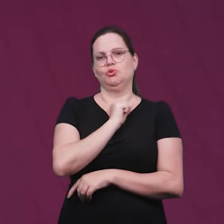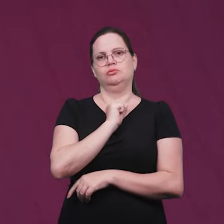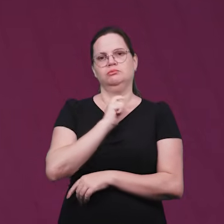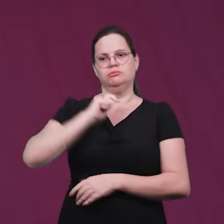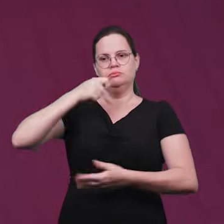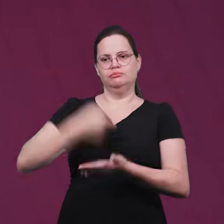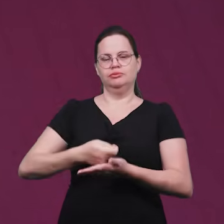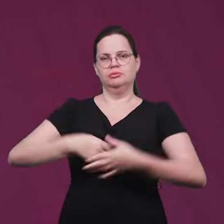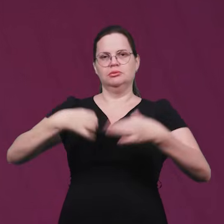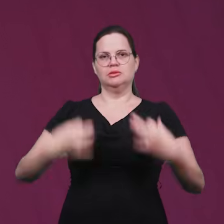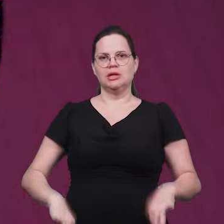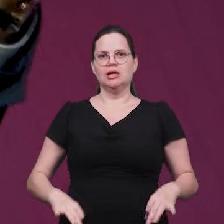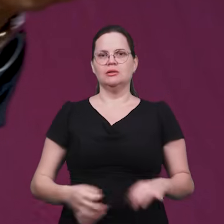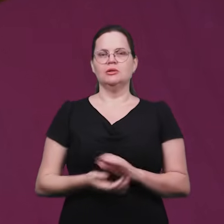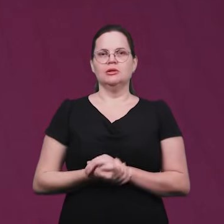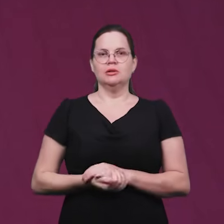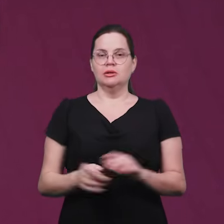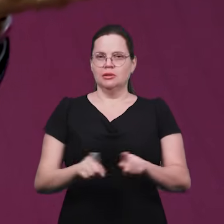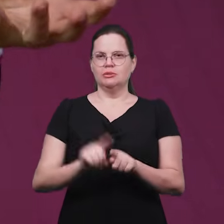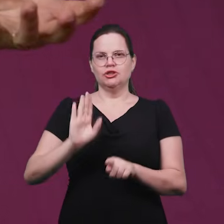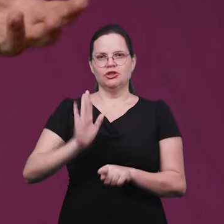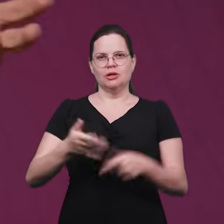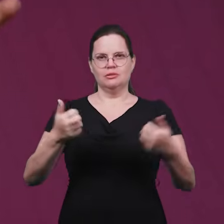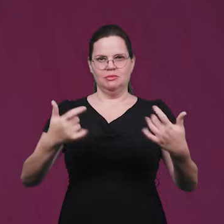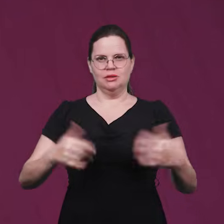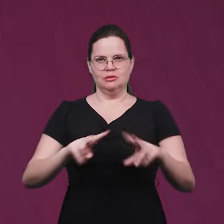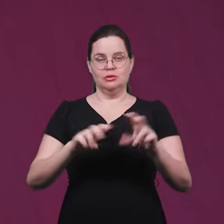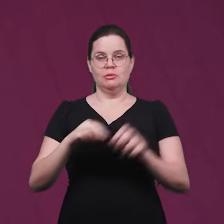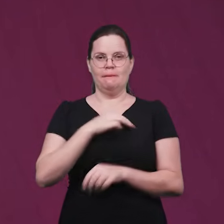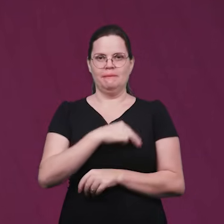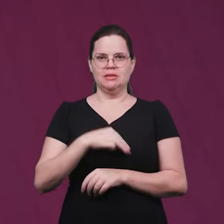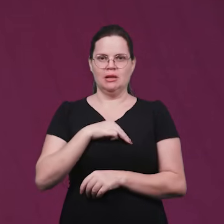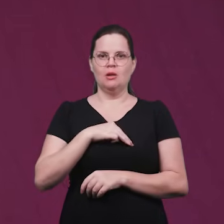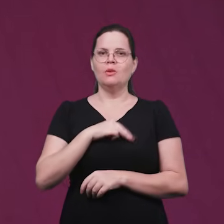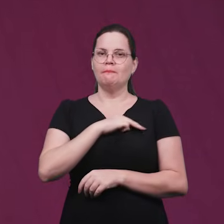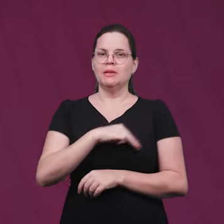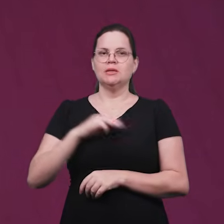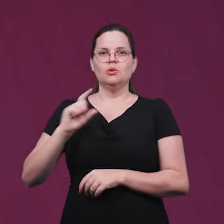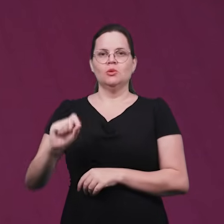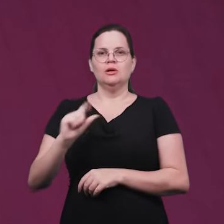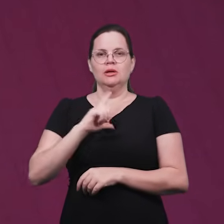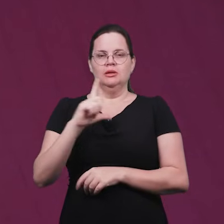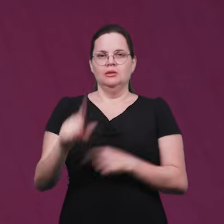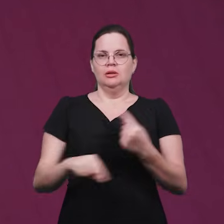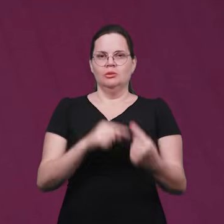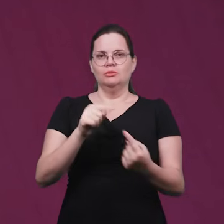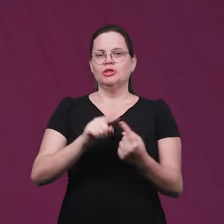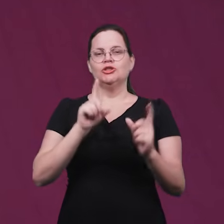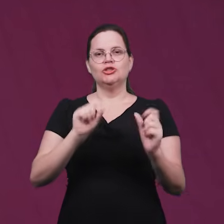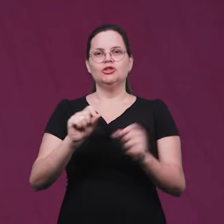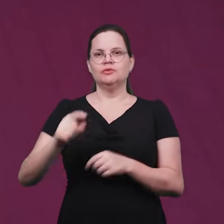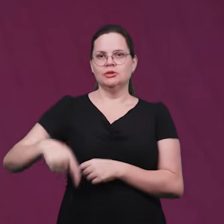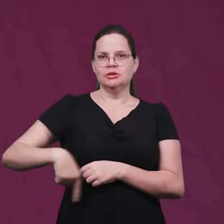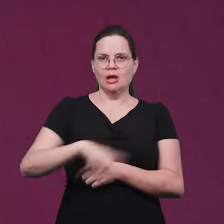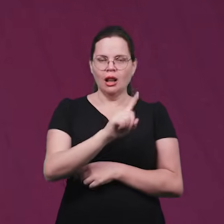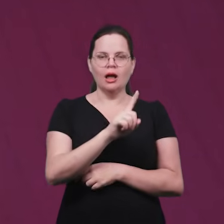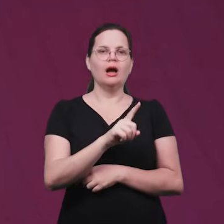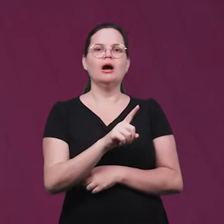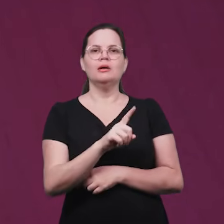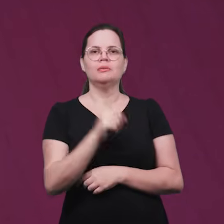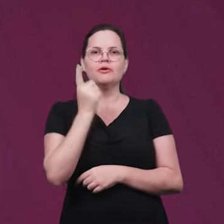efetiva possível. E já que nós mencionamos a missão, e a missão tem esse condão,